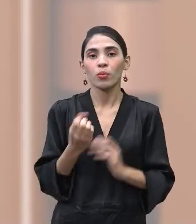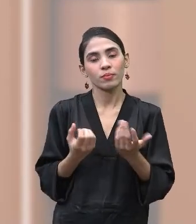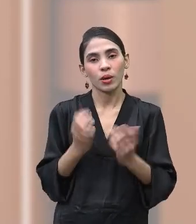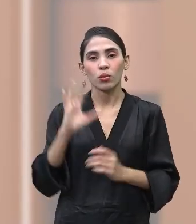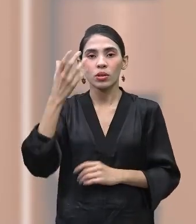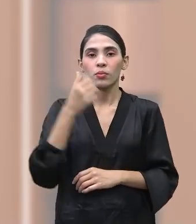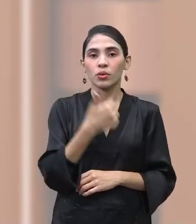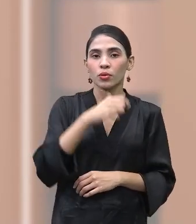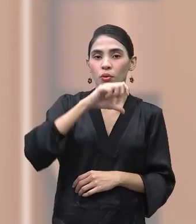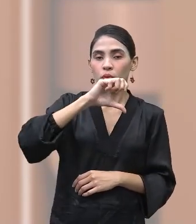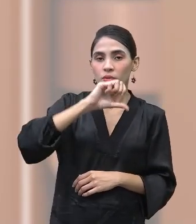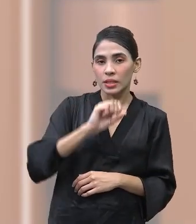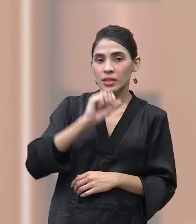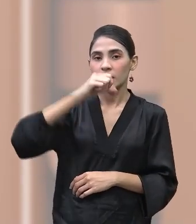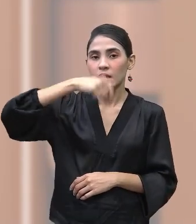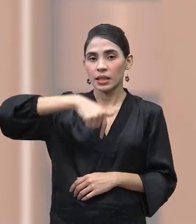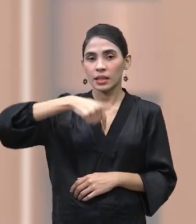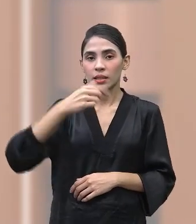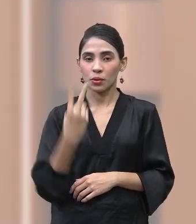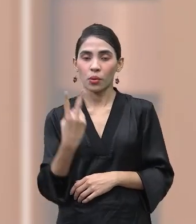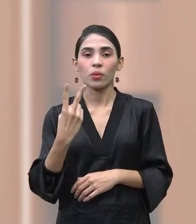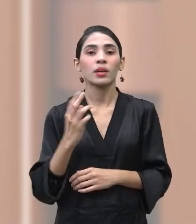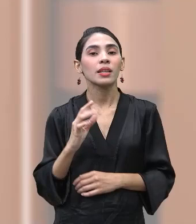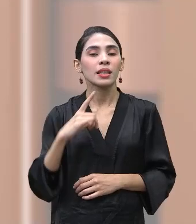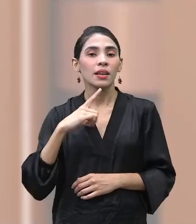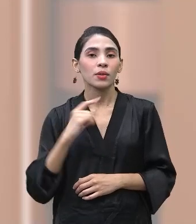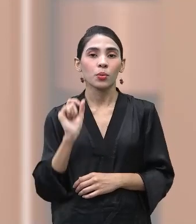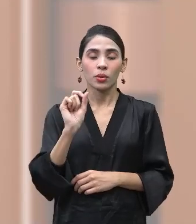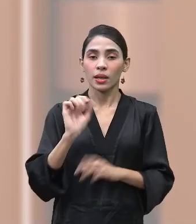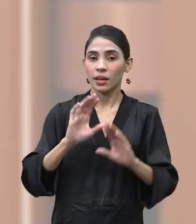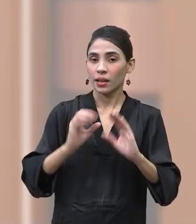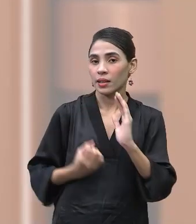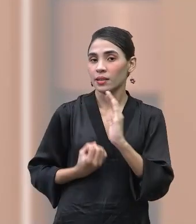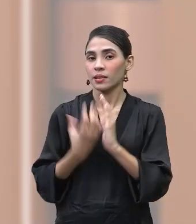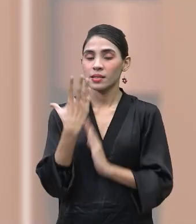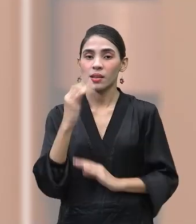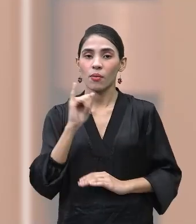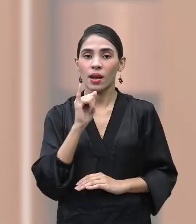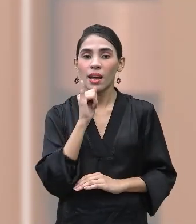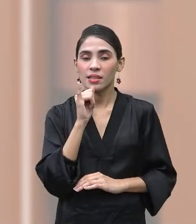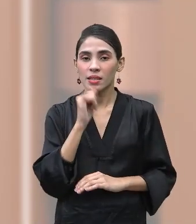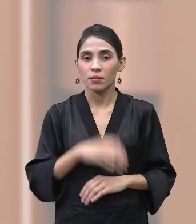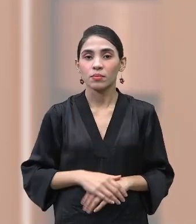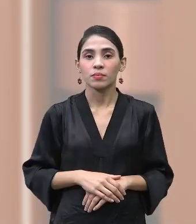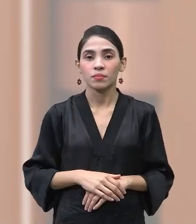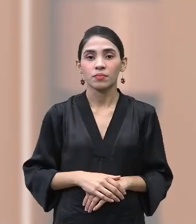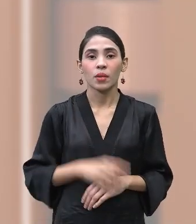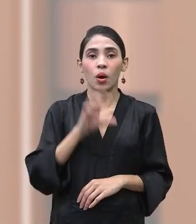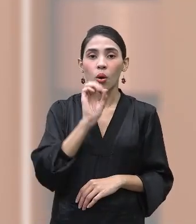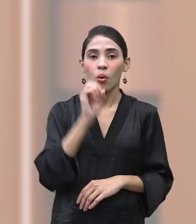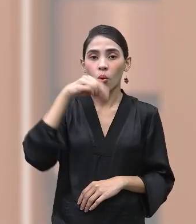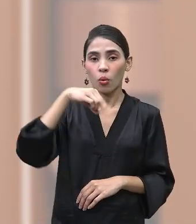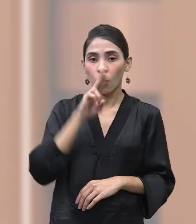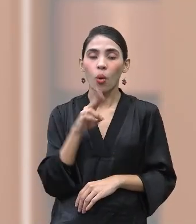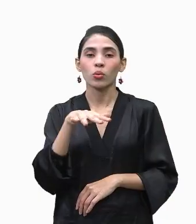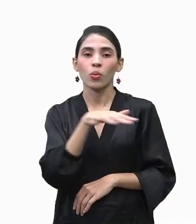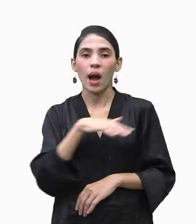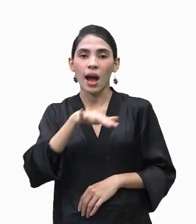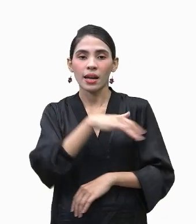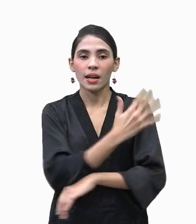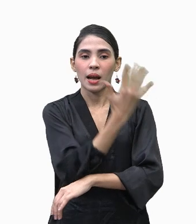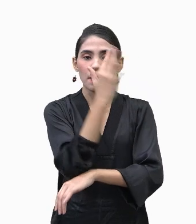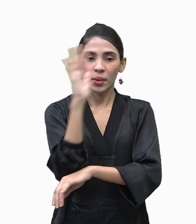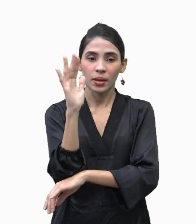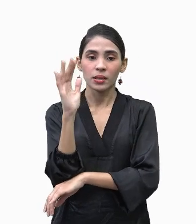né, nós tivemos aí, né, a criação do Programa das Nações Unidas para o Meio Ambiente,